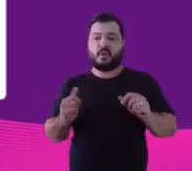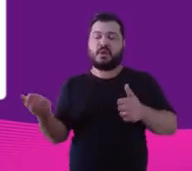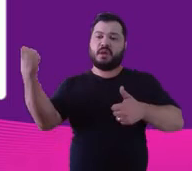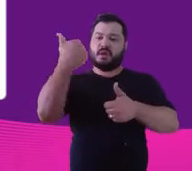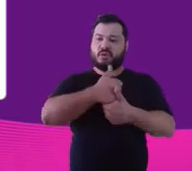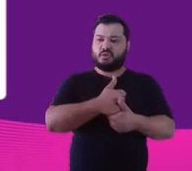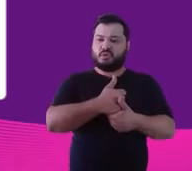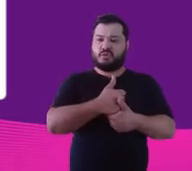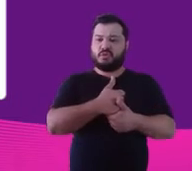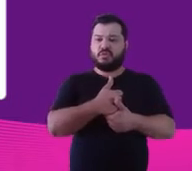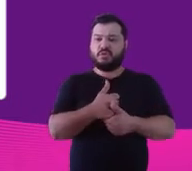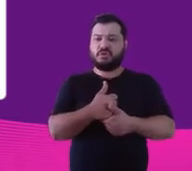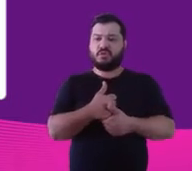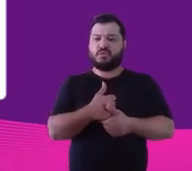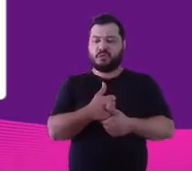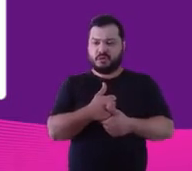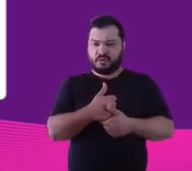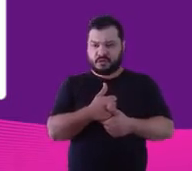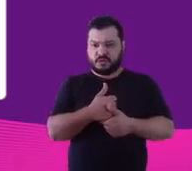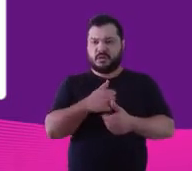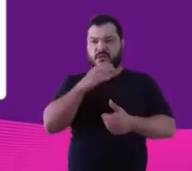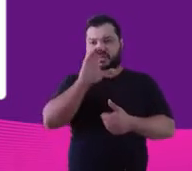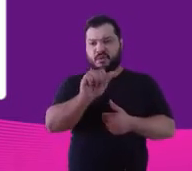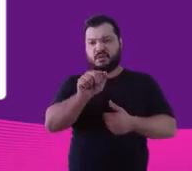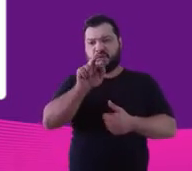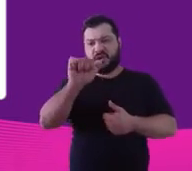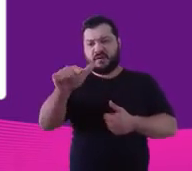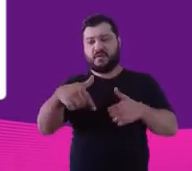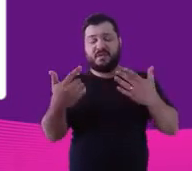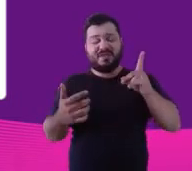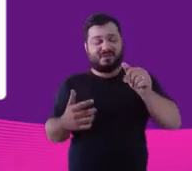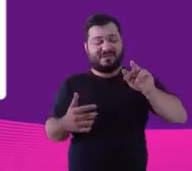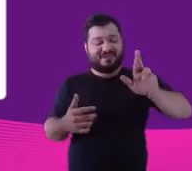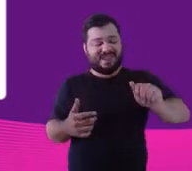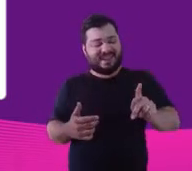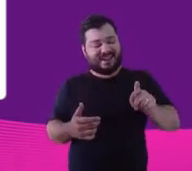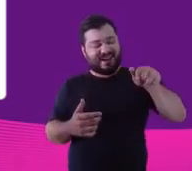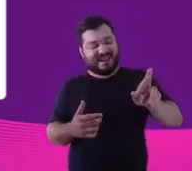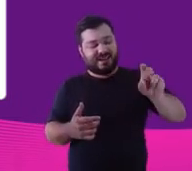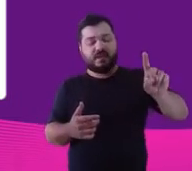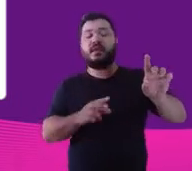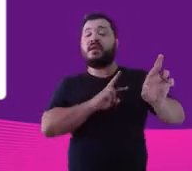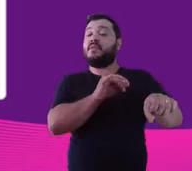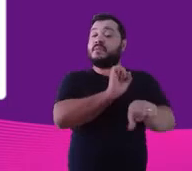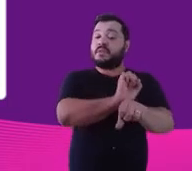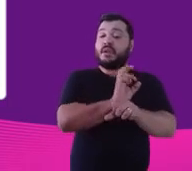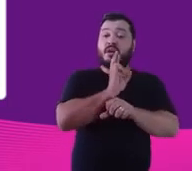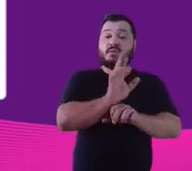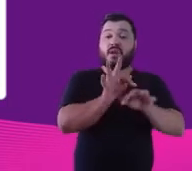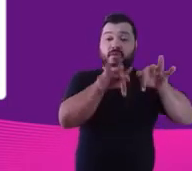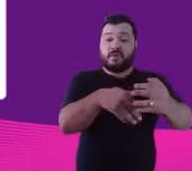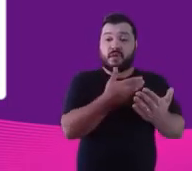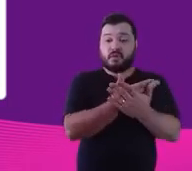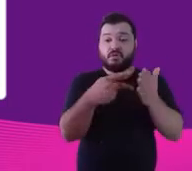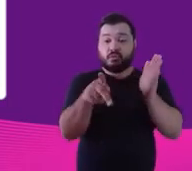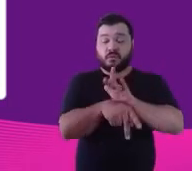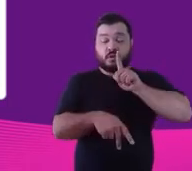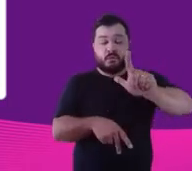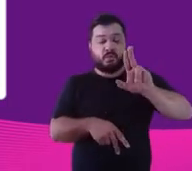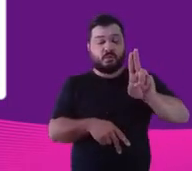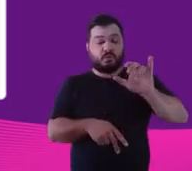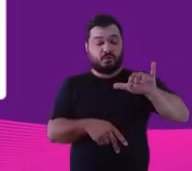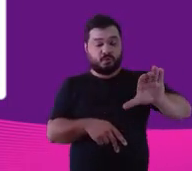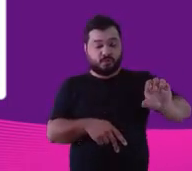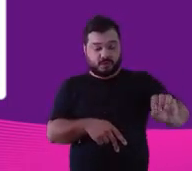substituir o SUV sintam da al-qaeda e vamos aguardar os resultados finais deste ano né